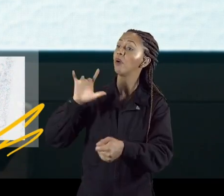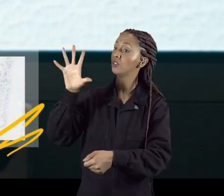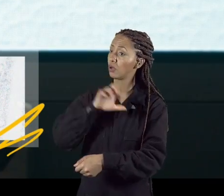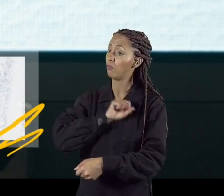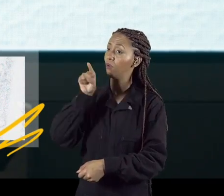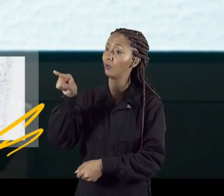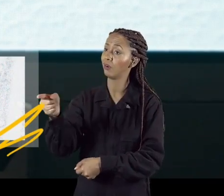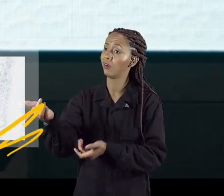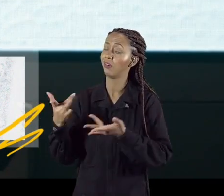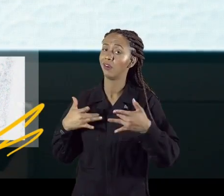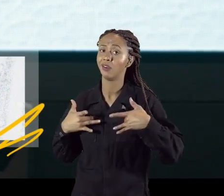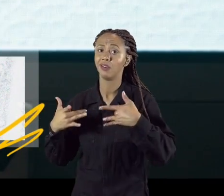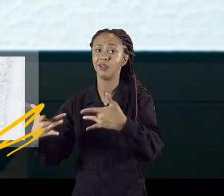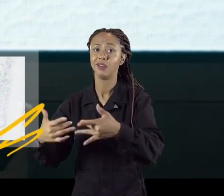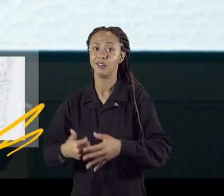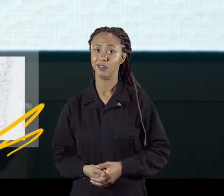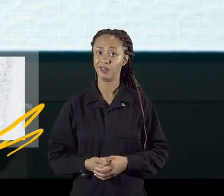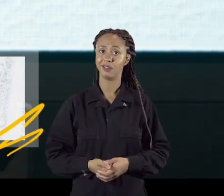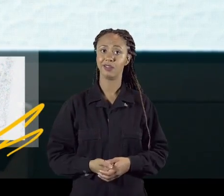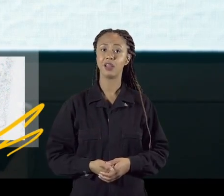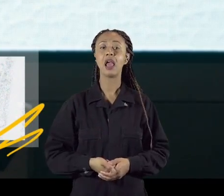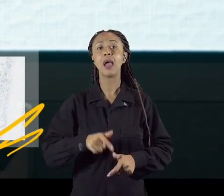amor leproso